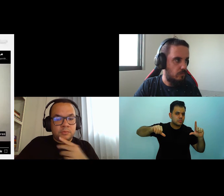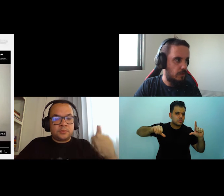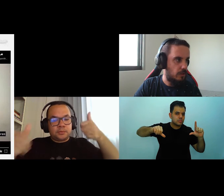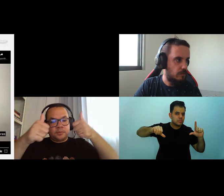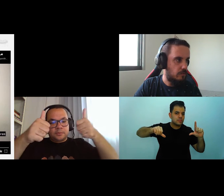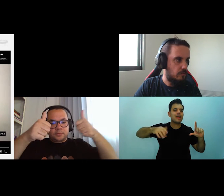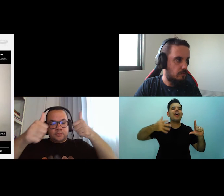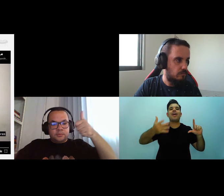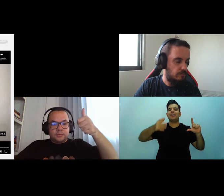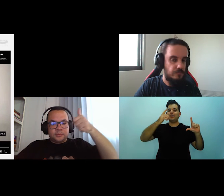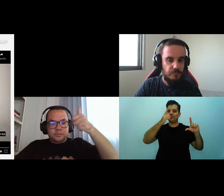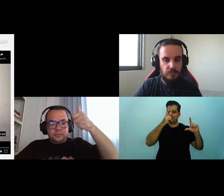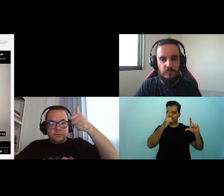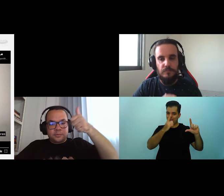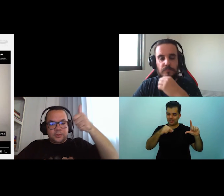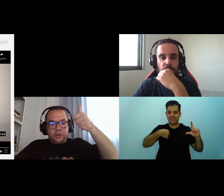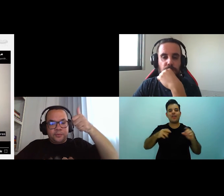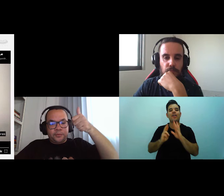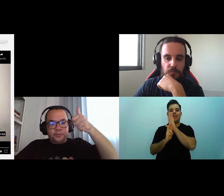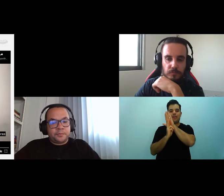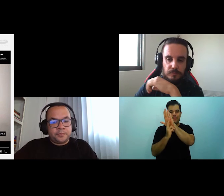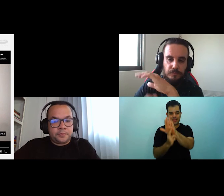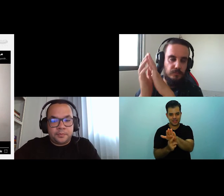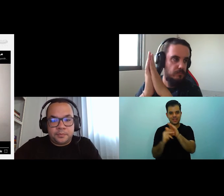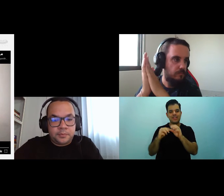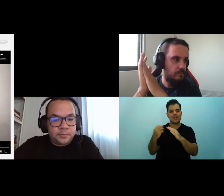Stephanie E agora? Estou aqui representando